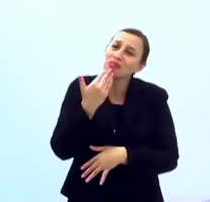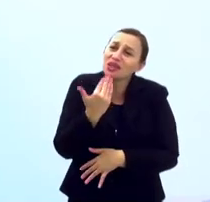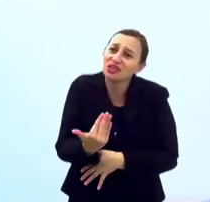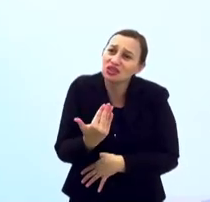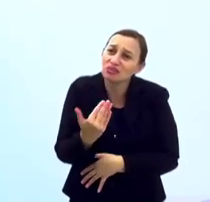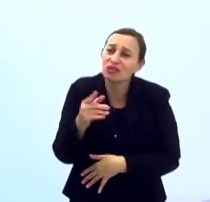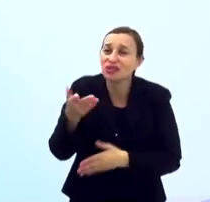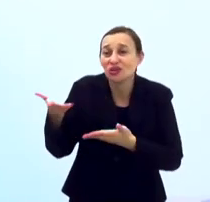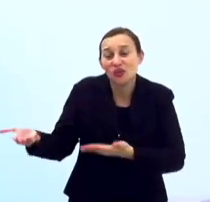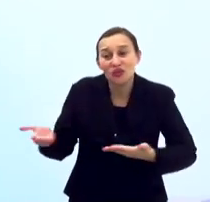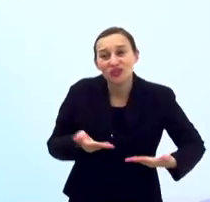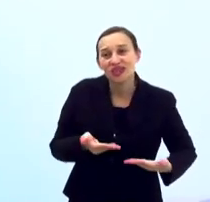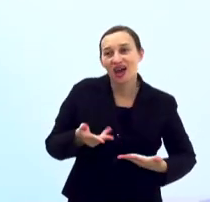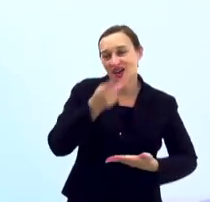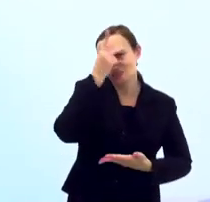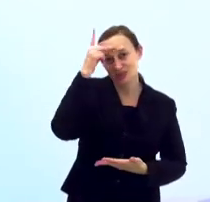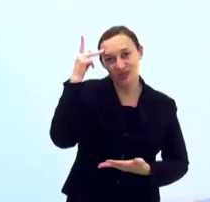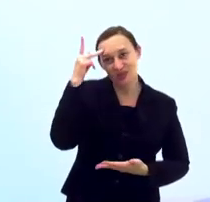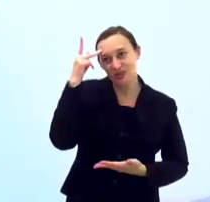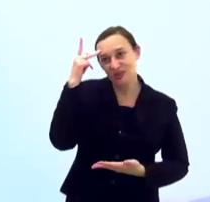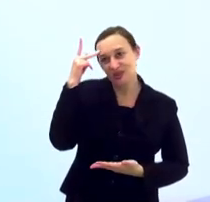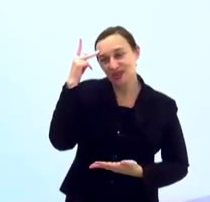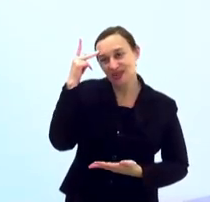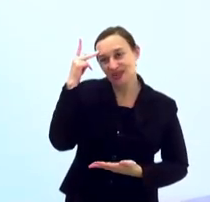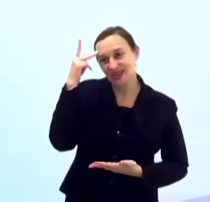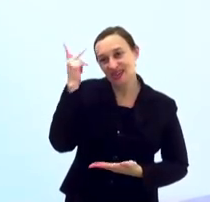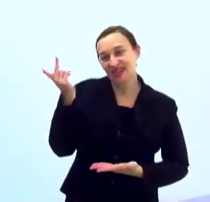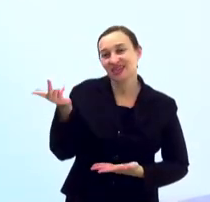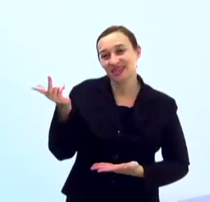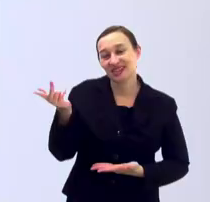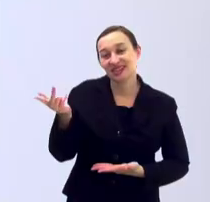te pedir para você convidar as pessoas,